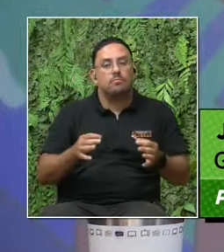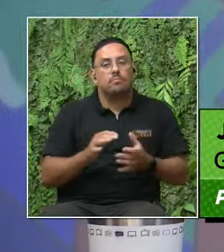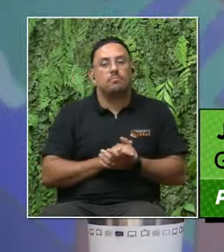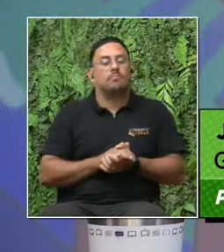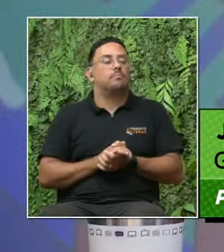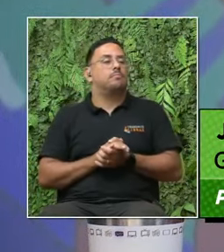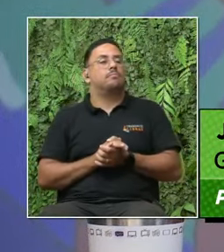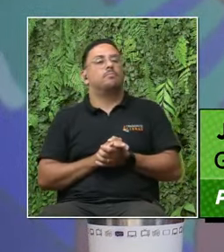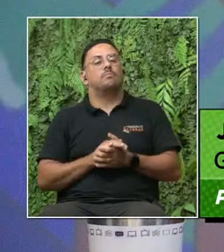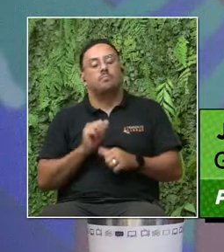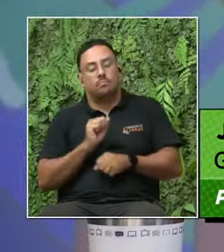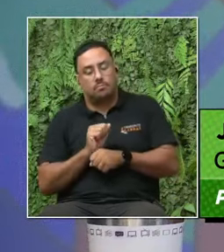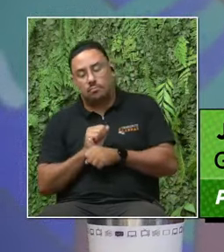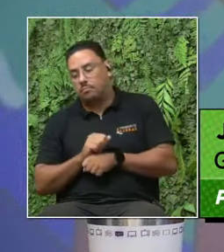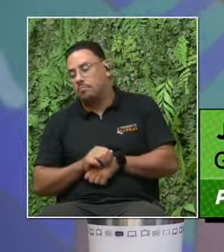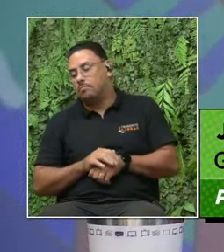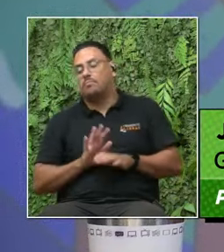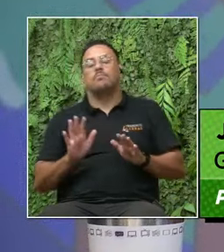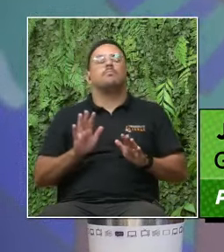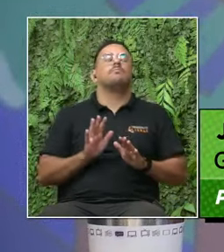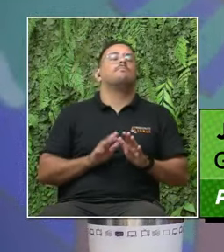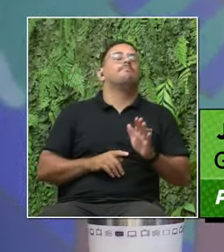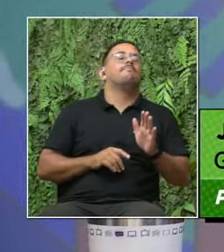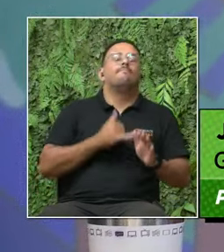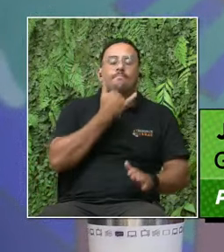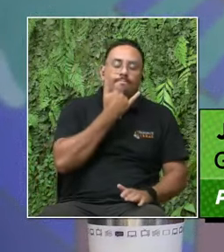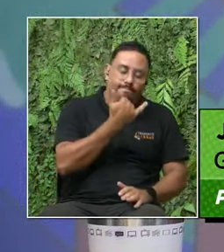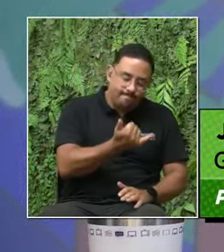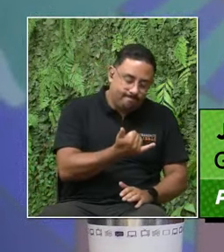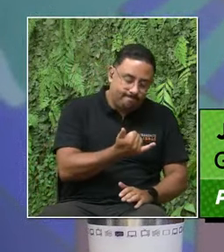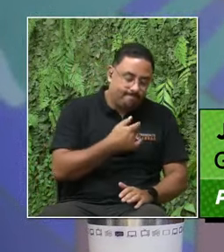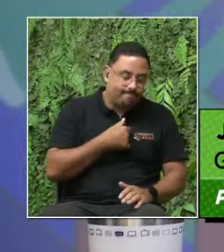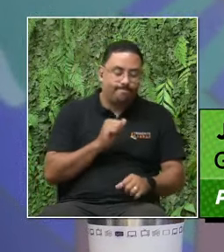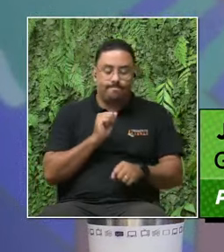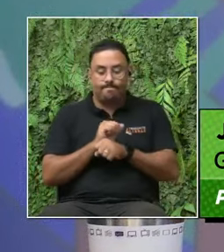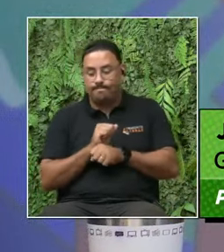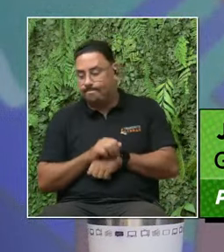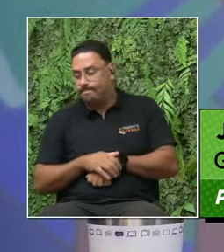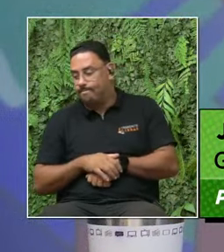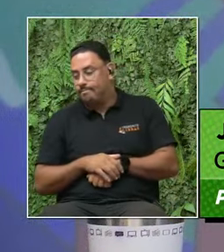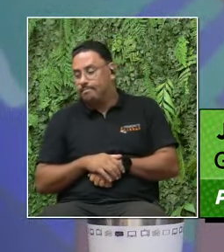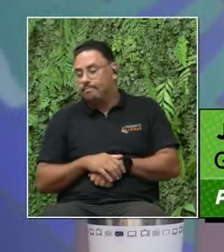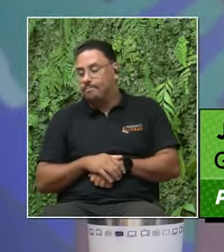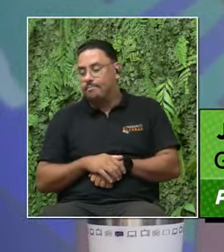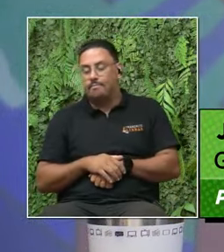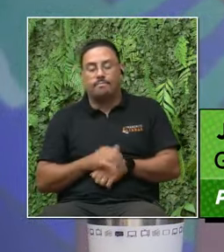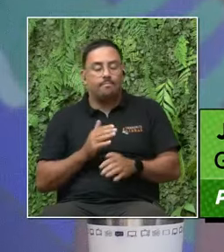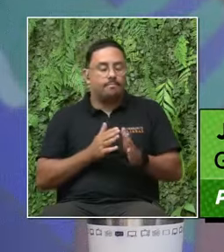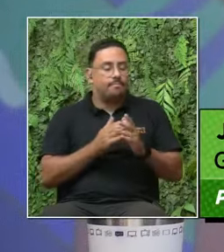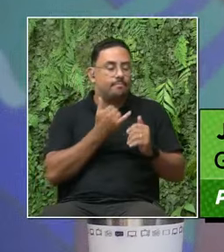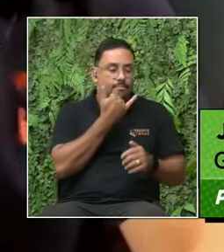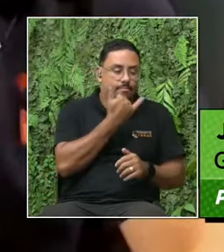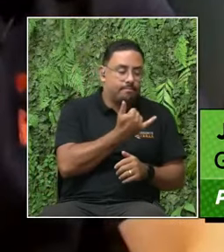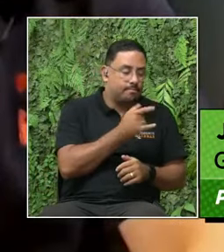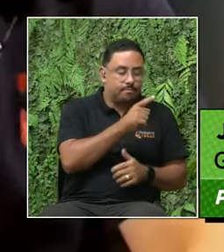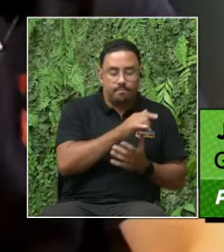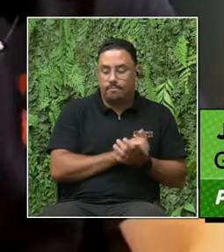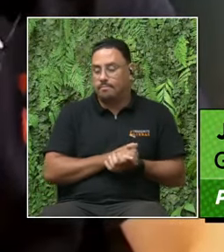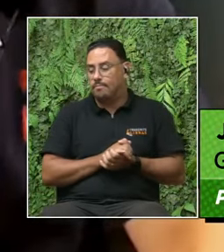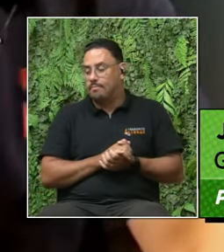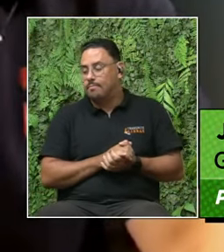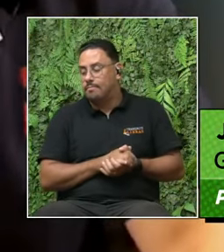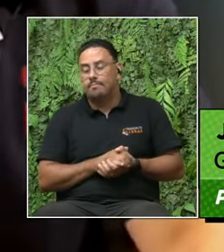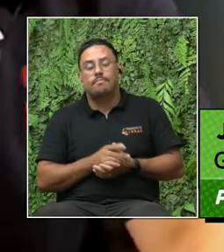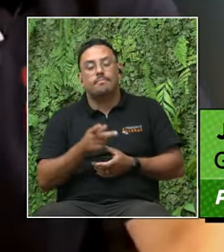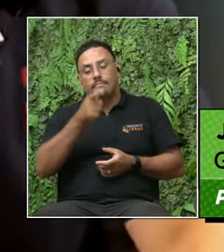ficar e segurar a onda aqui que vai ser campeão interromper Ah perdoe-me te interromper Mas